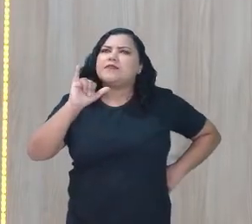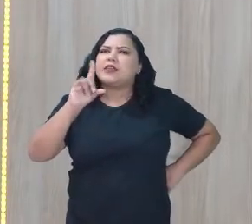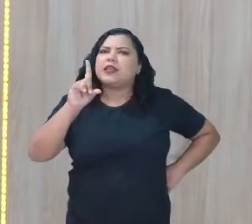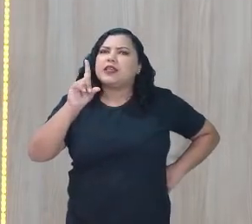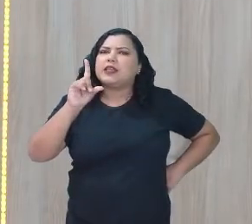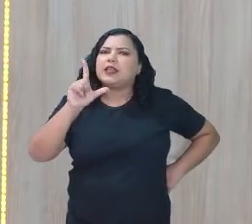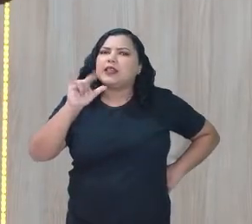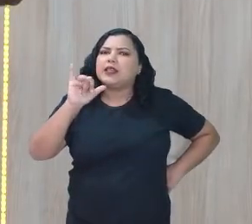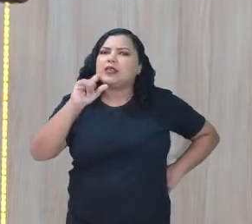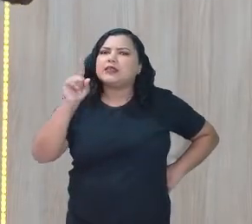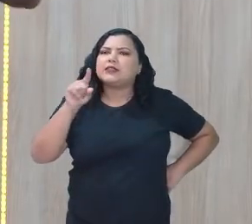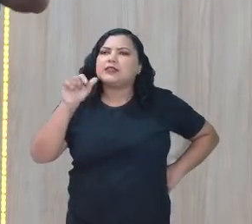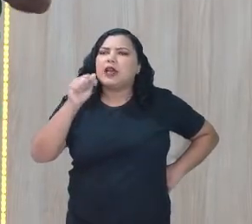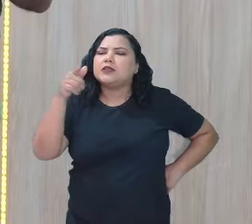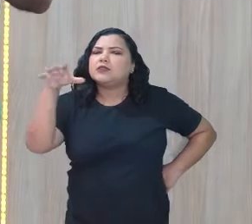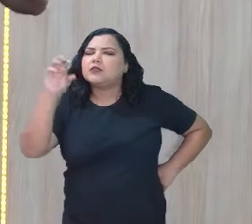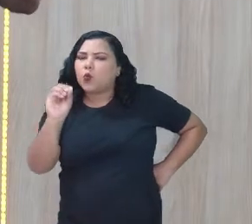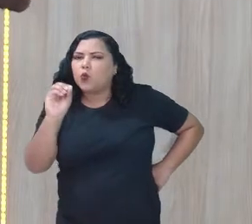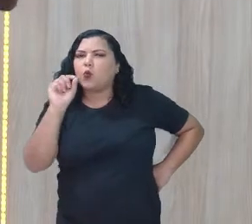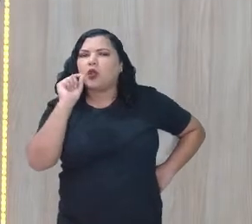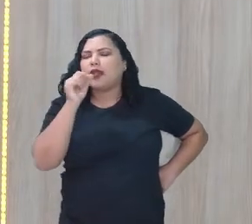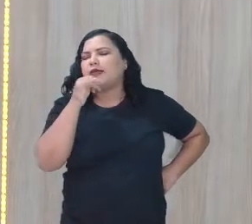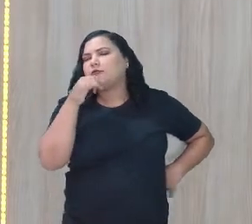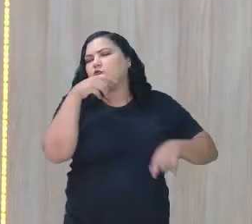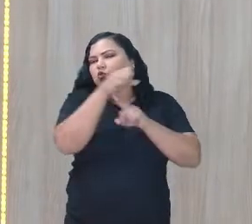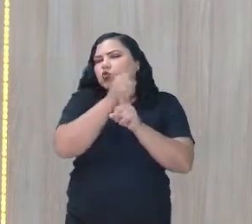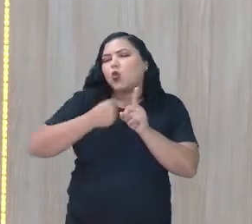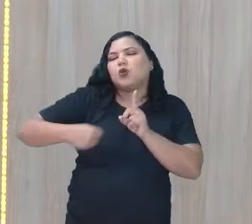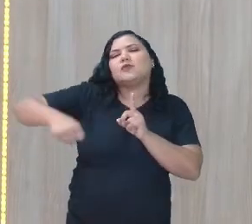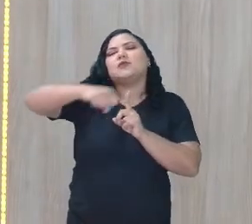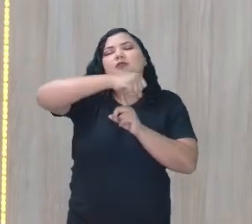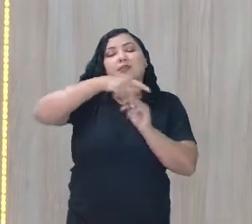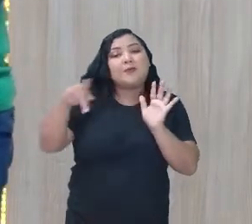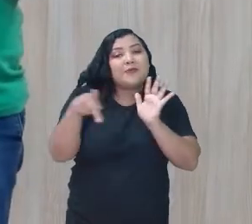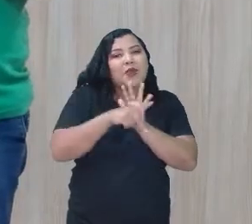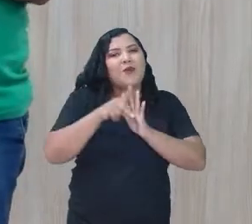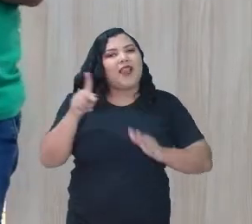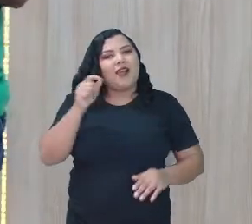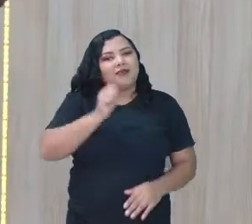né? A gente traz a ideia, né, de determinados